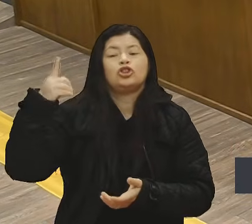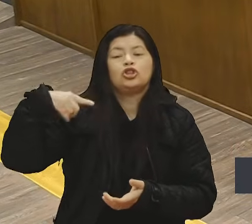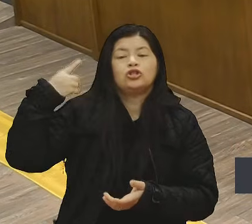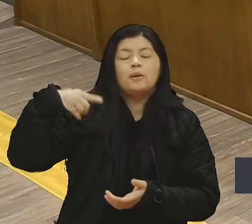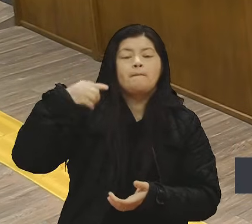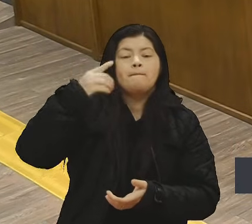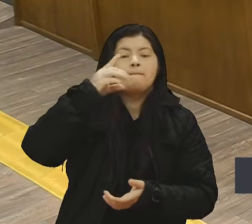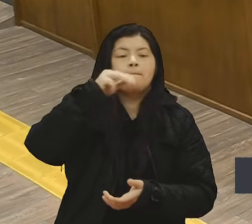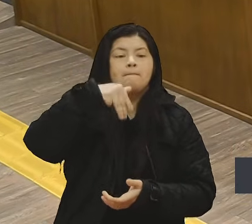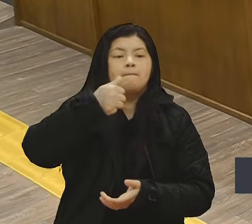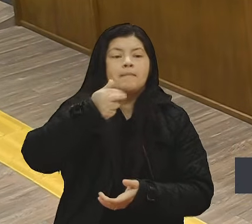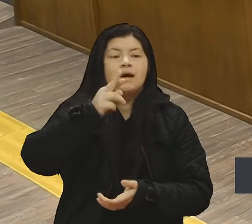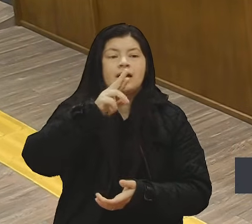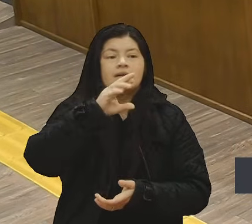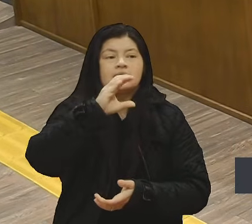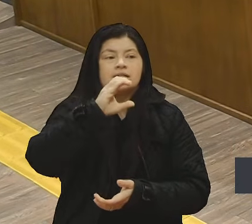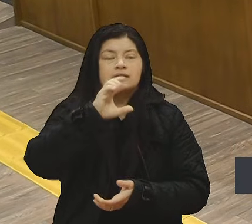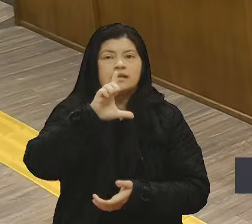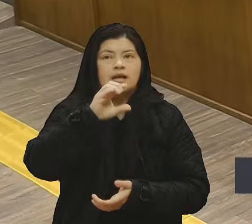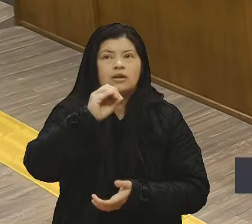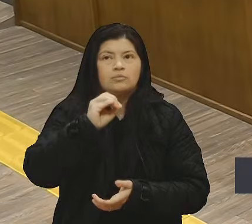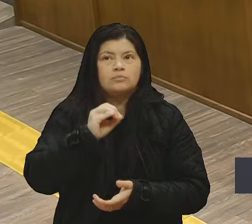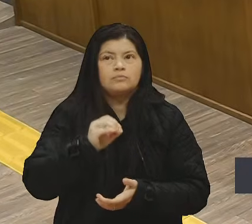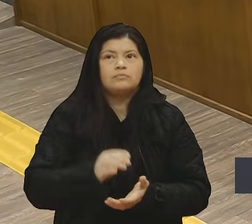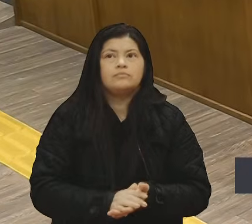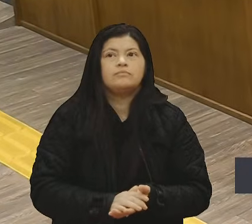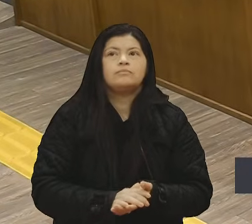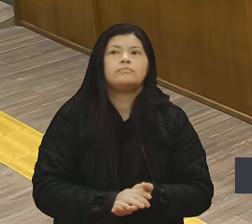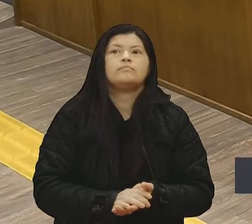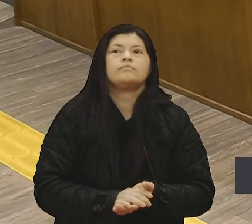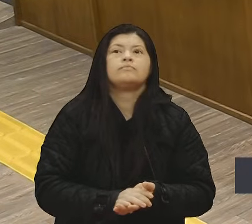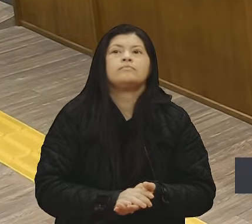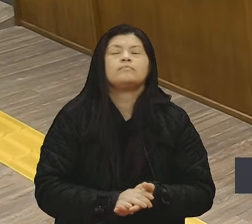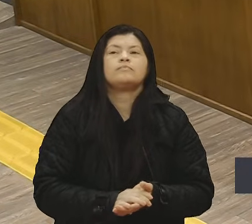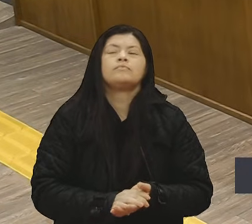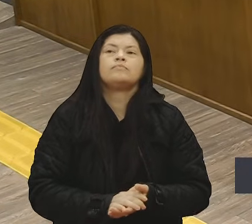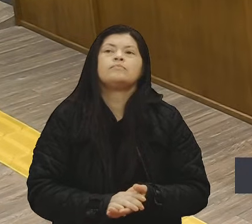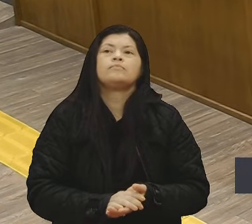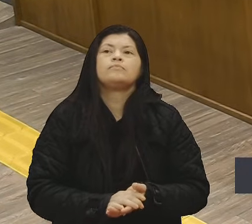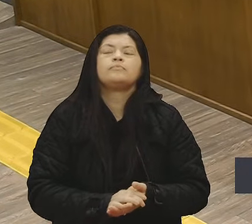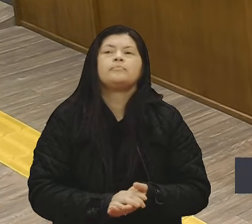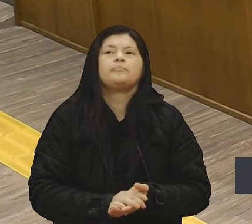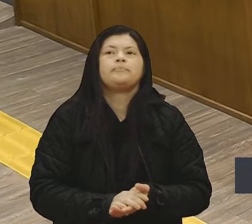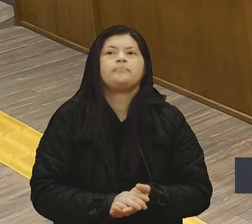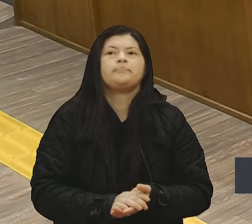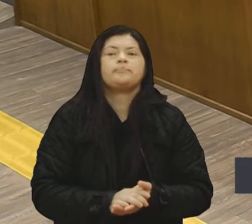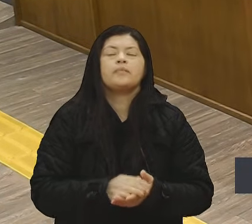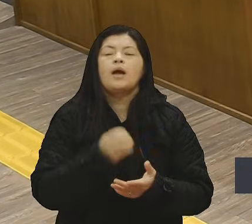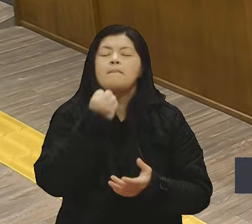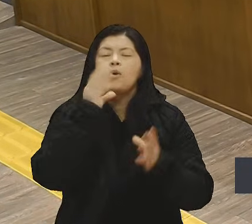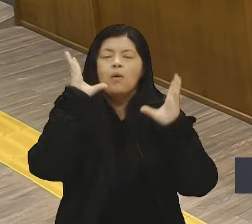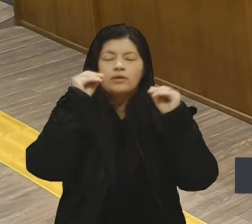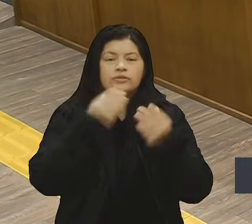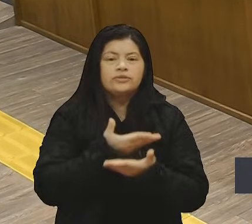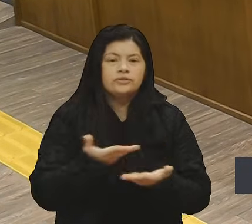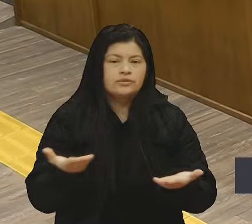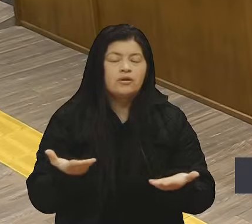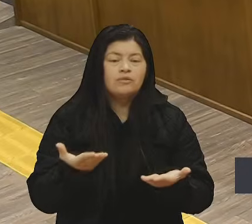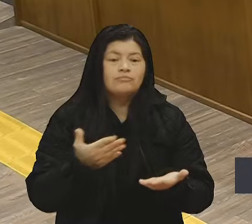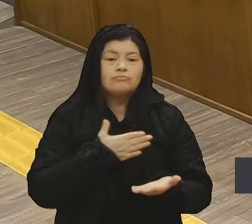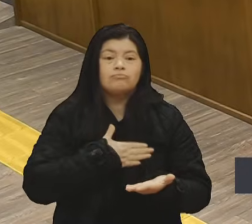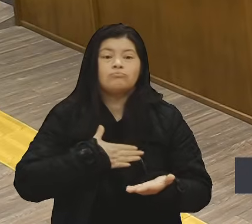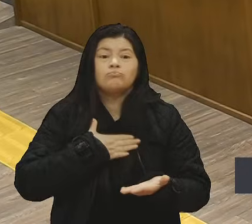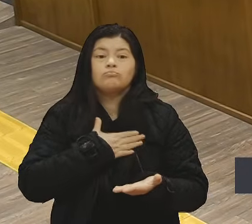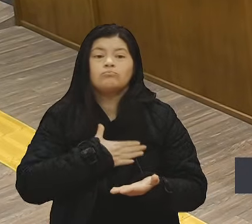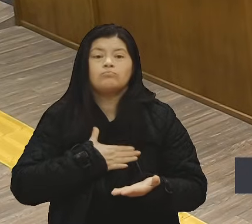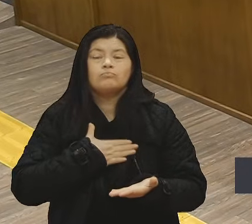Usa esse mesmo aqui? Por favor. Ele tá funcionando? Tá. Boa noite. Eu